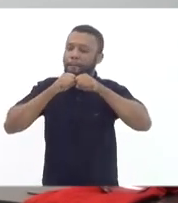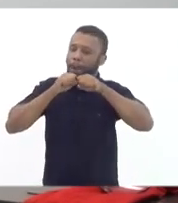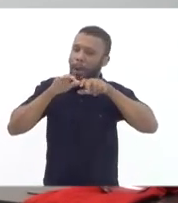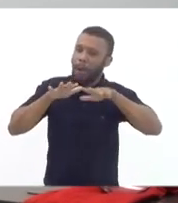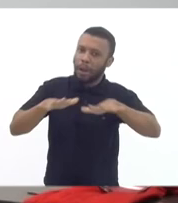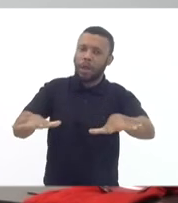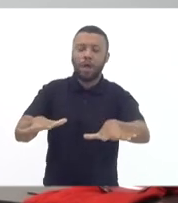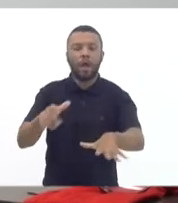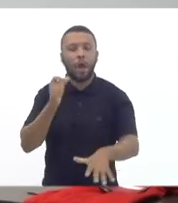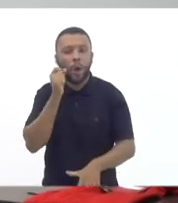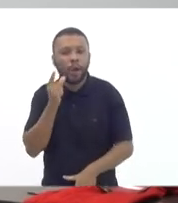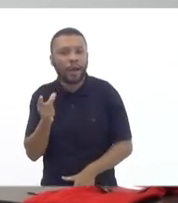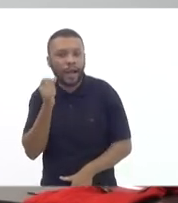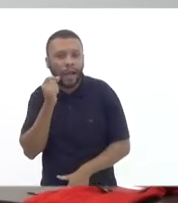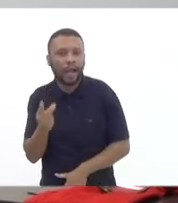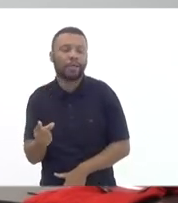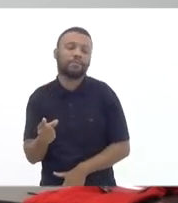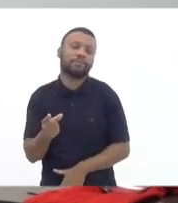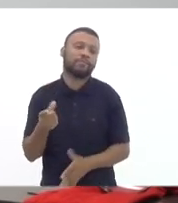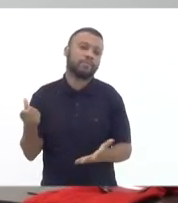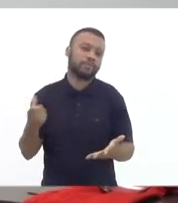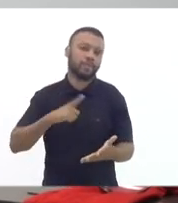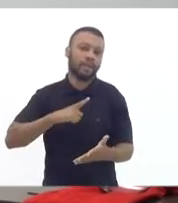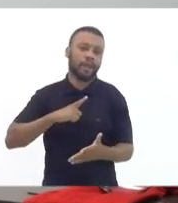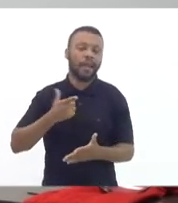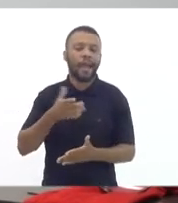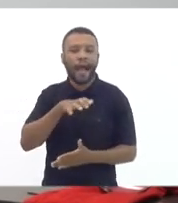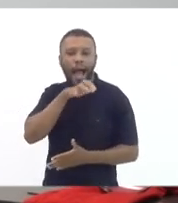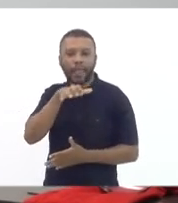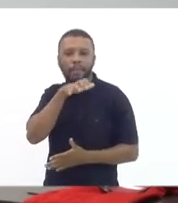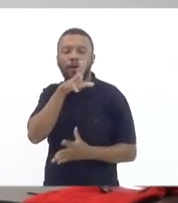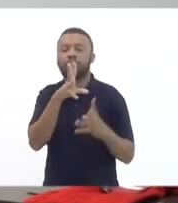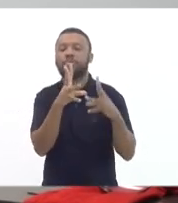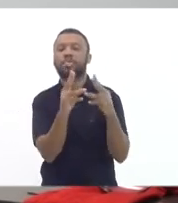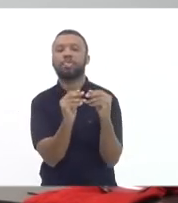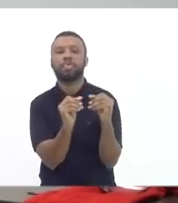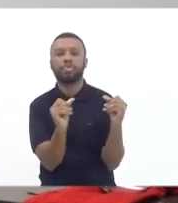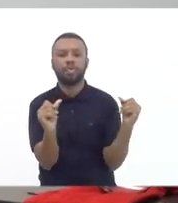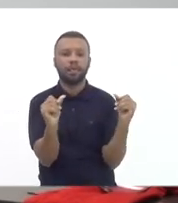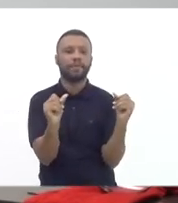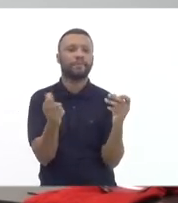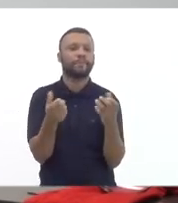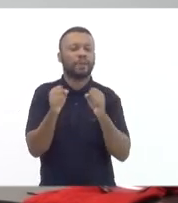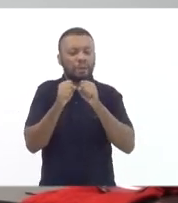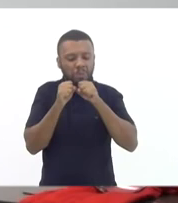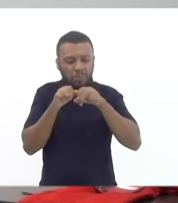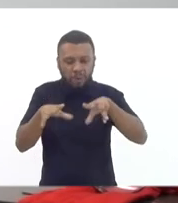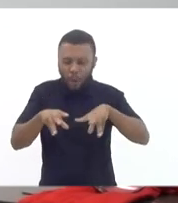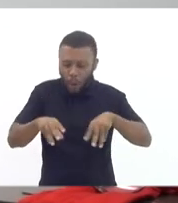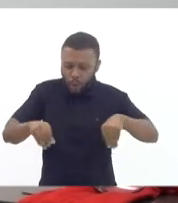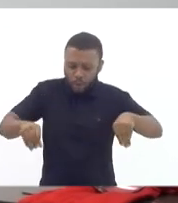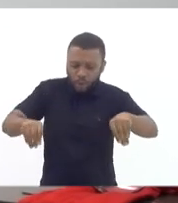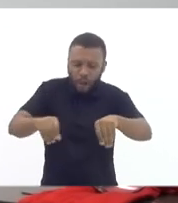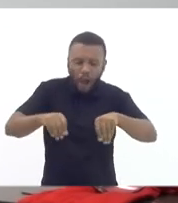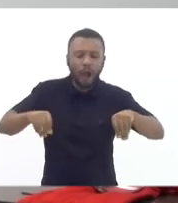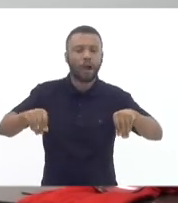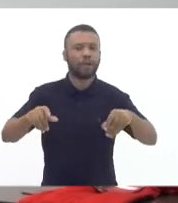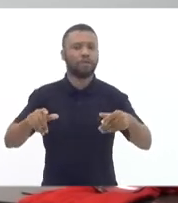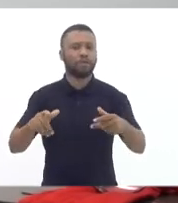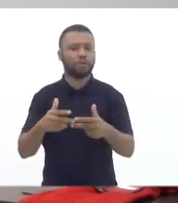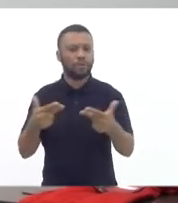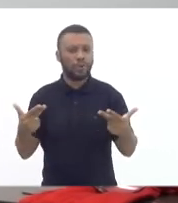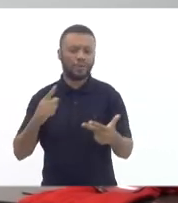gatos estão virando animais em decomposição, eles estão contaminando os solos,